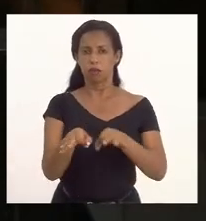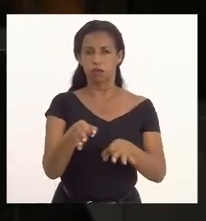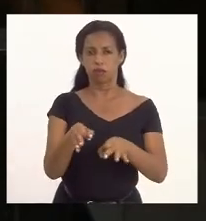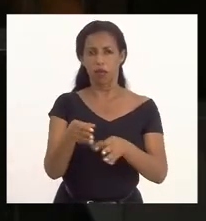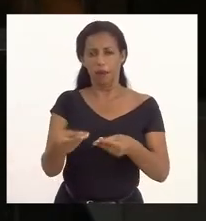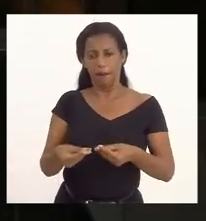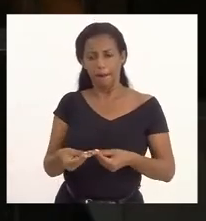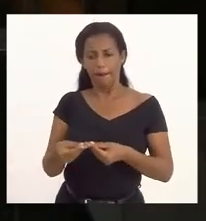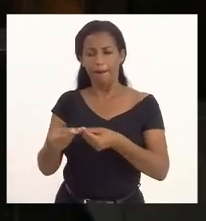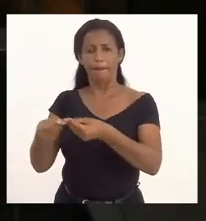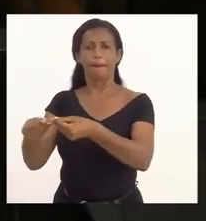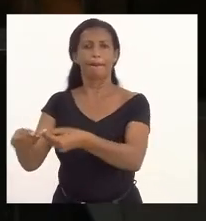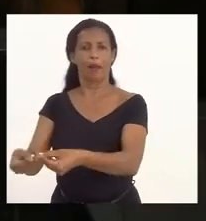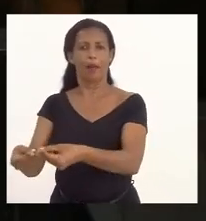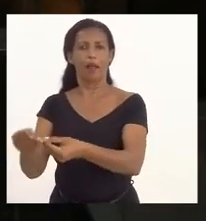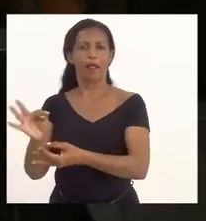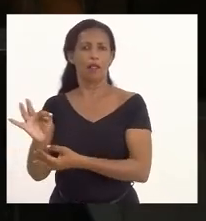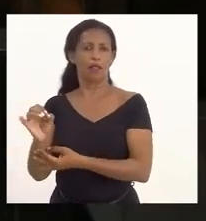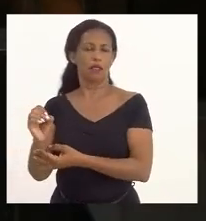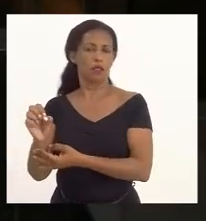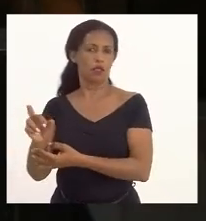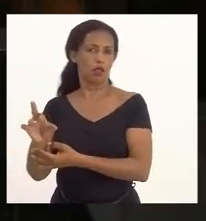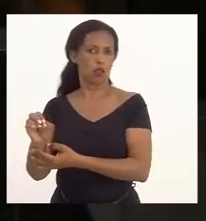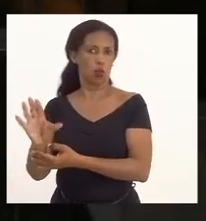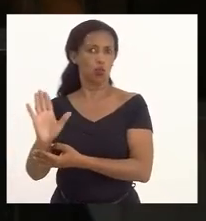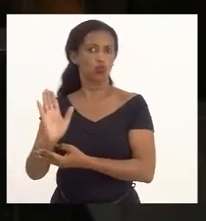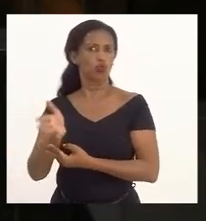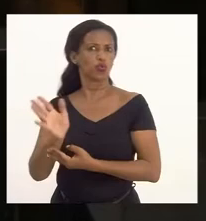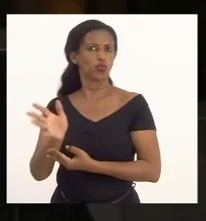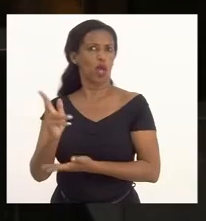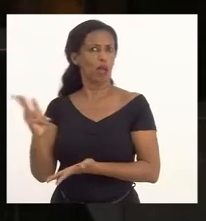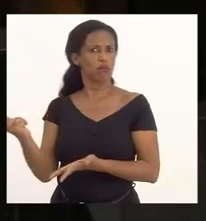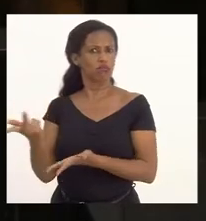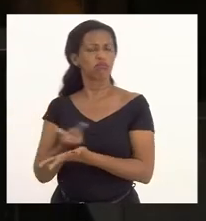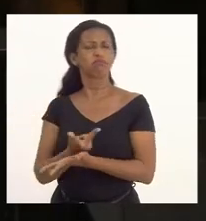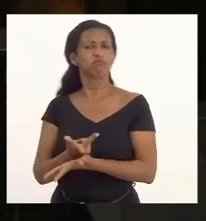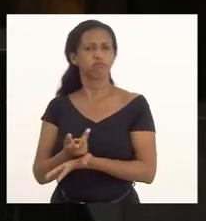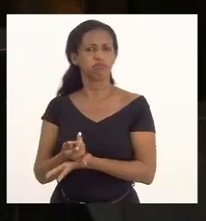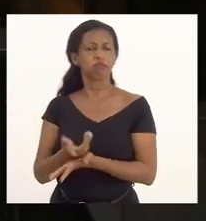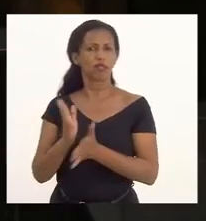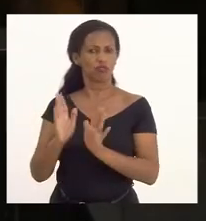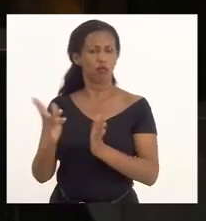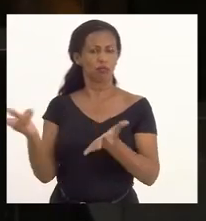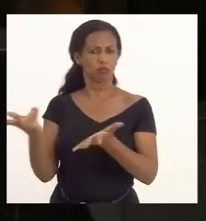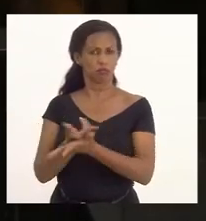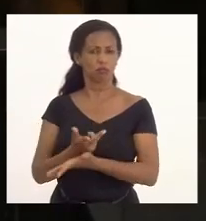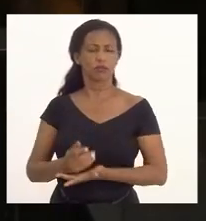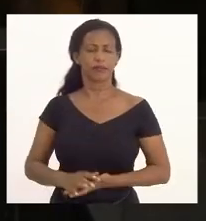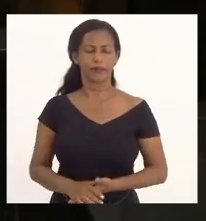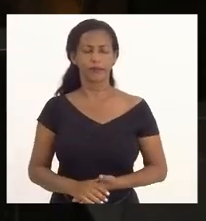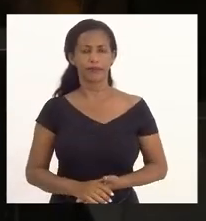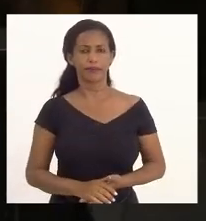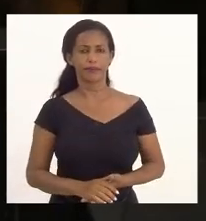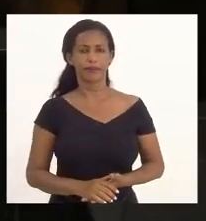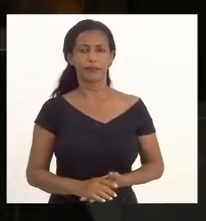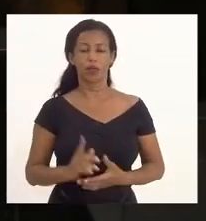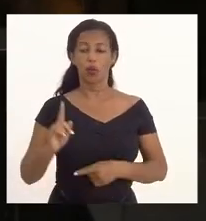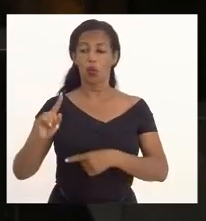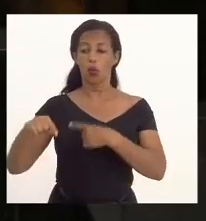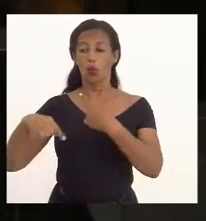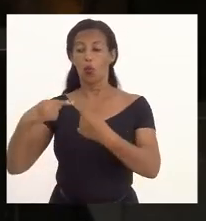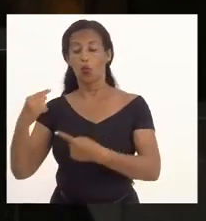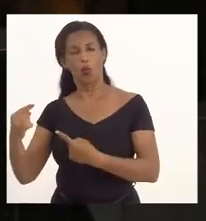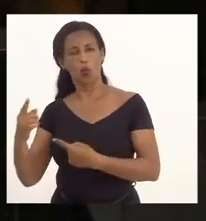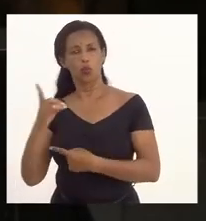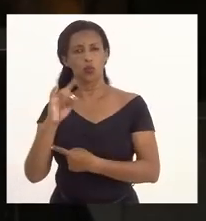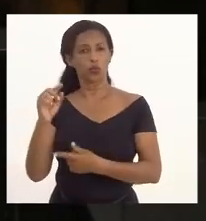entregar, né, ao Tesouro, essas entregas já foram executadas. Uma outra data